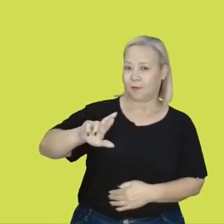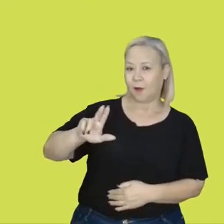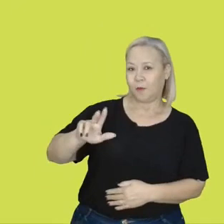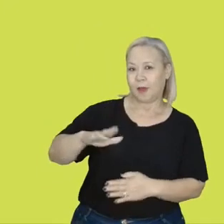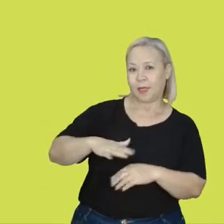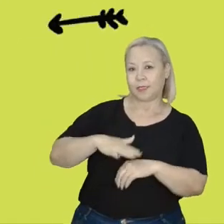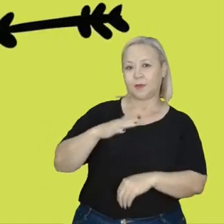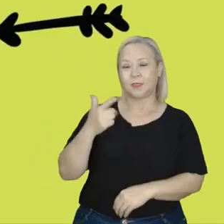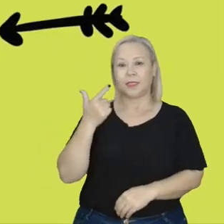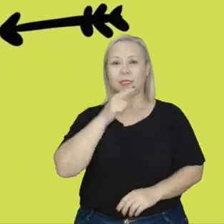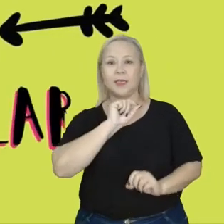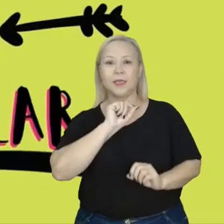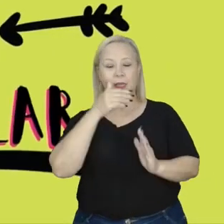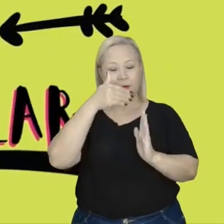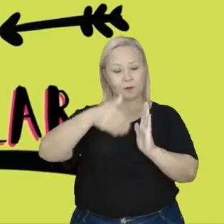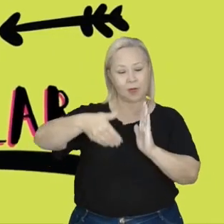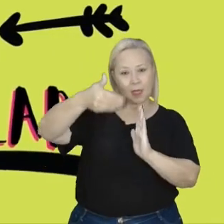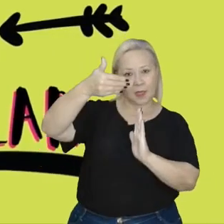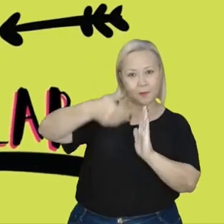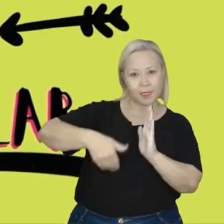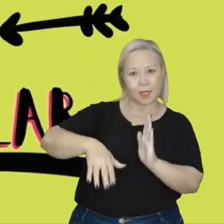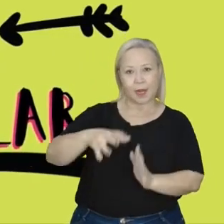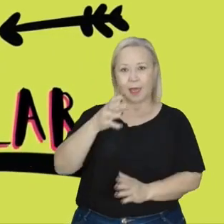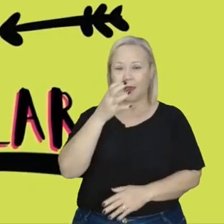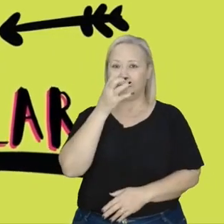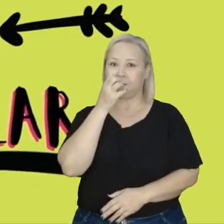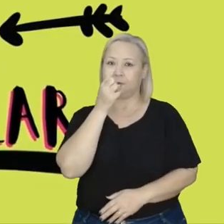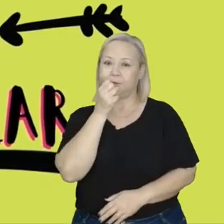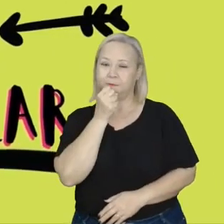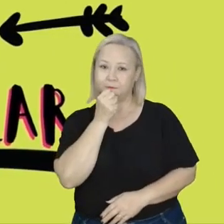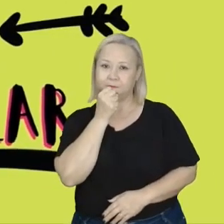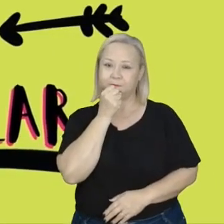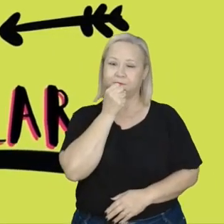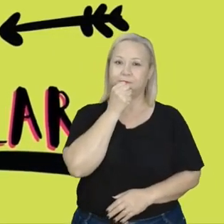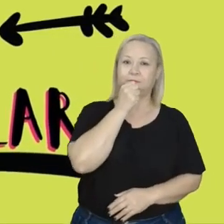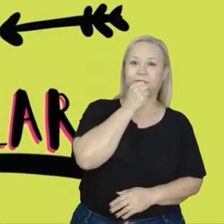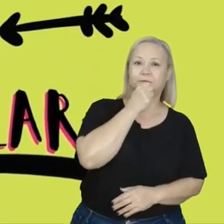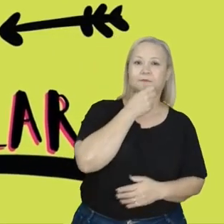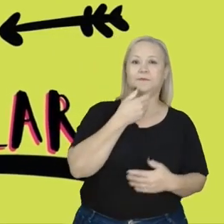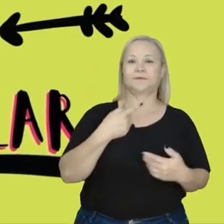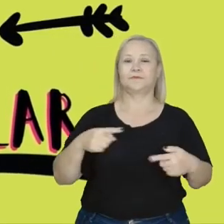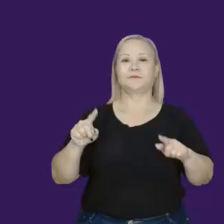Não vão mais conseguir me anular, me calar.